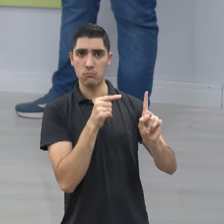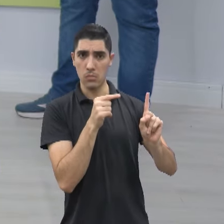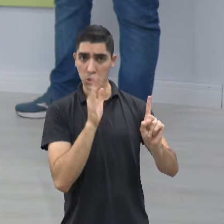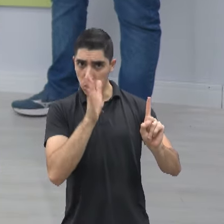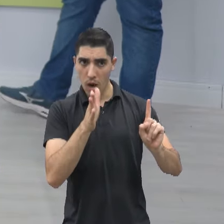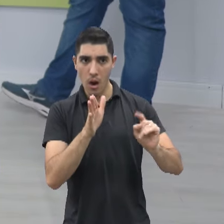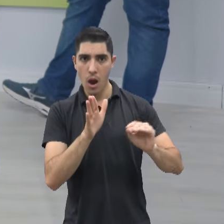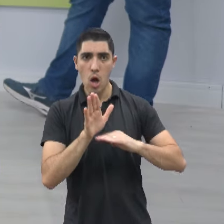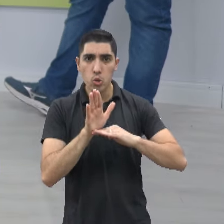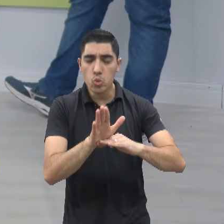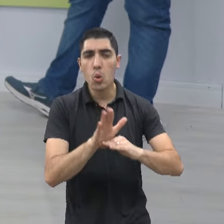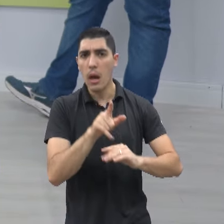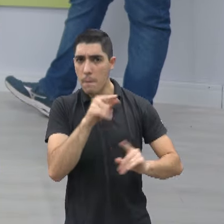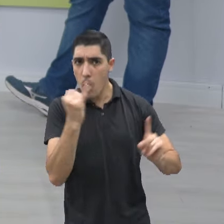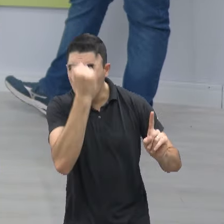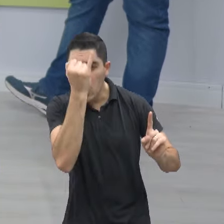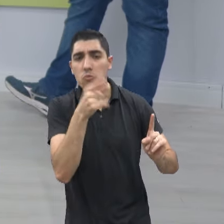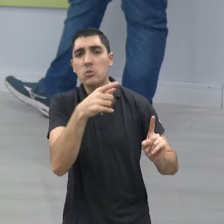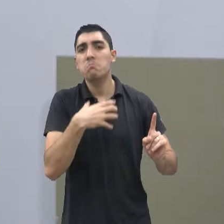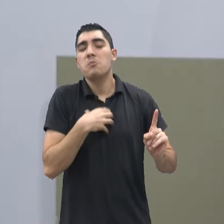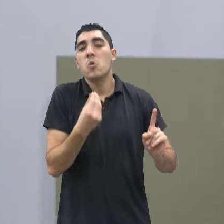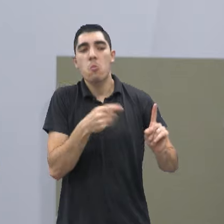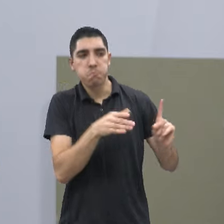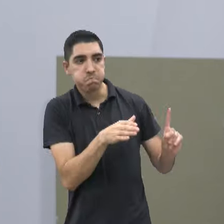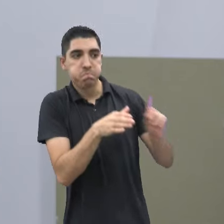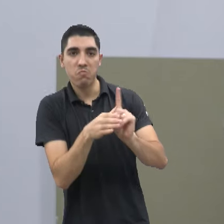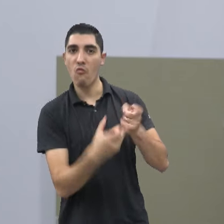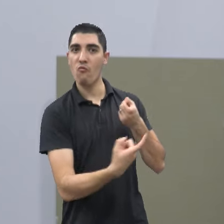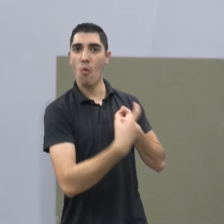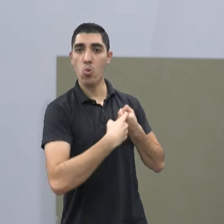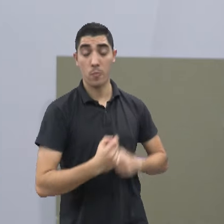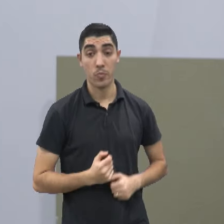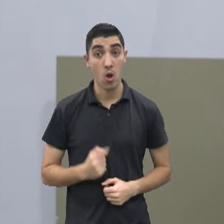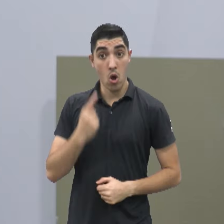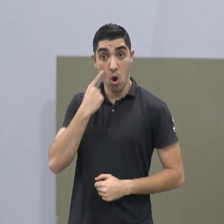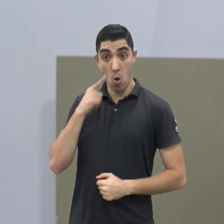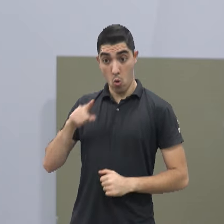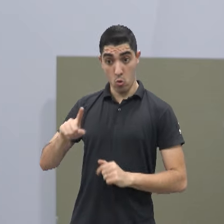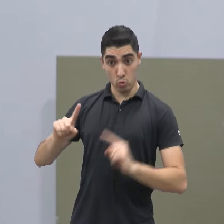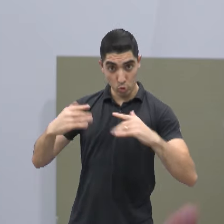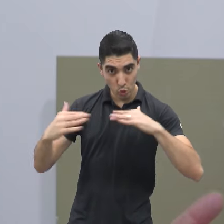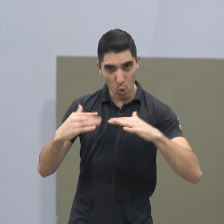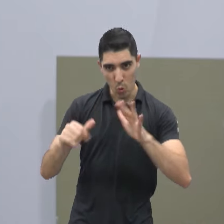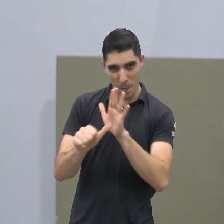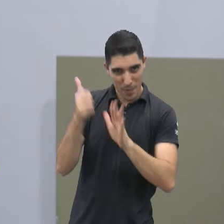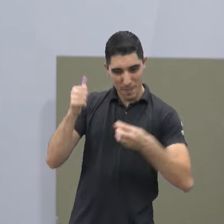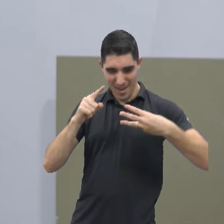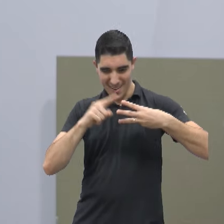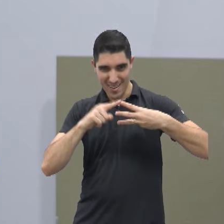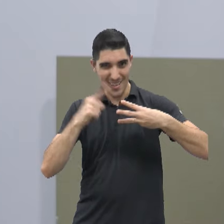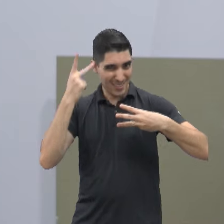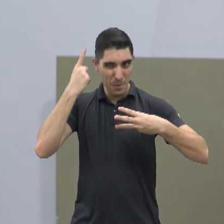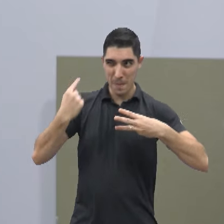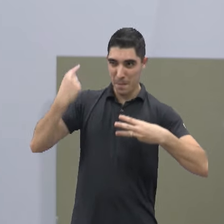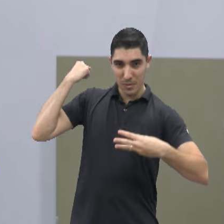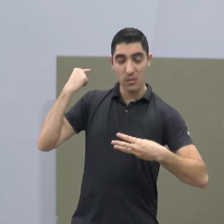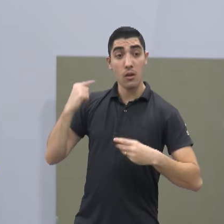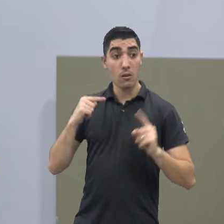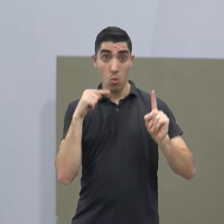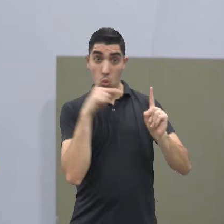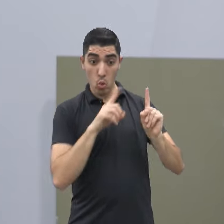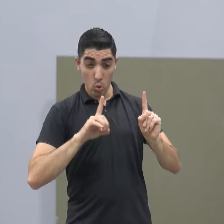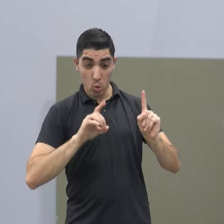para esse time na volta dele? Cara, eu acho que o primeiro jogo do São Paulo ele foi a peça fundamental. A gente estava perdendo 15 pontos em casa. O time jogando